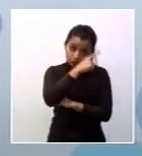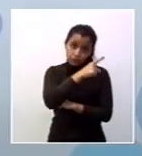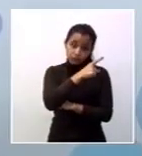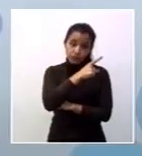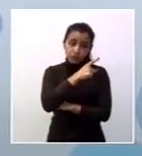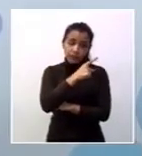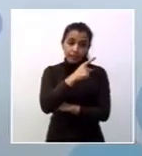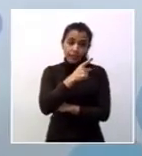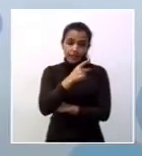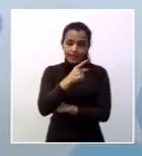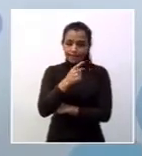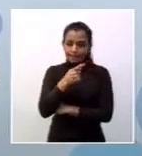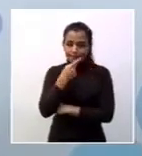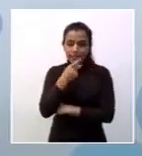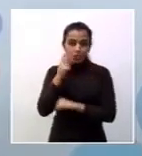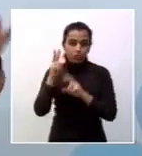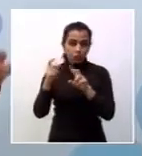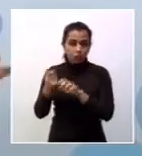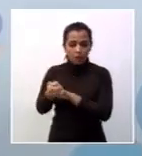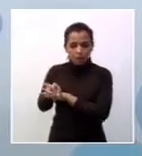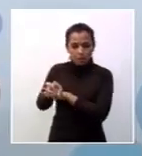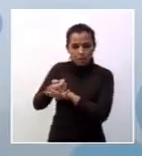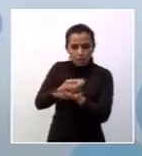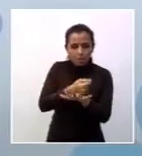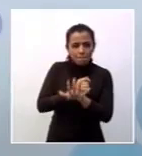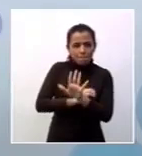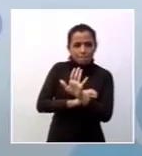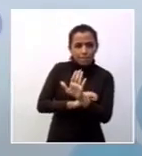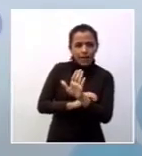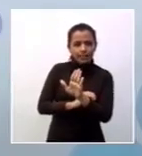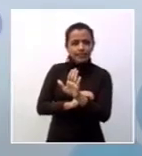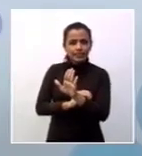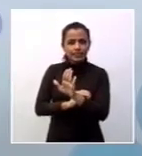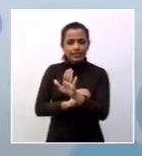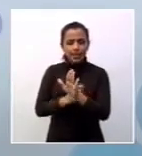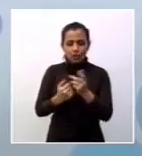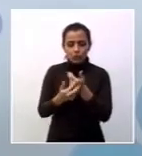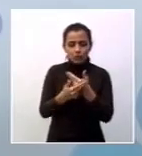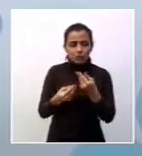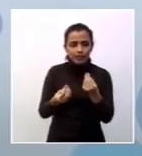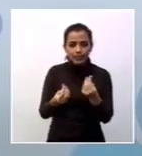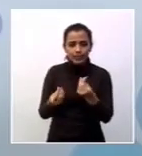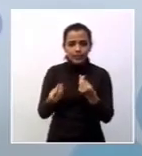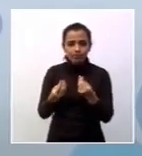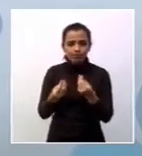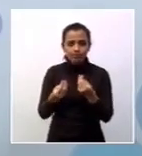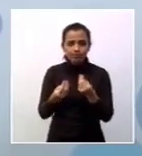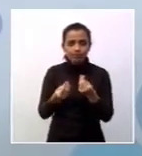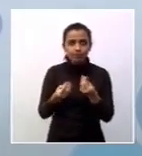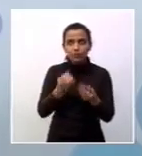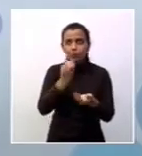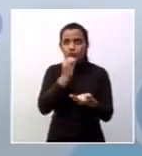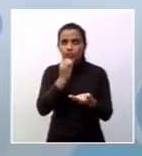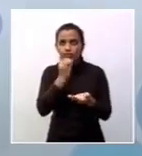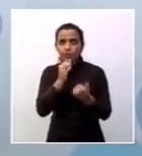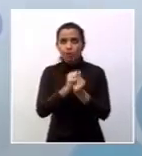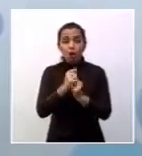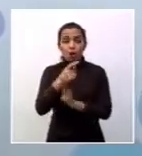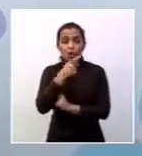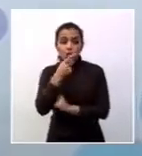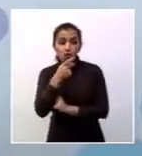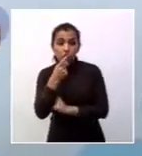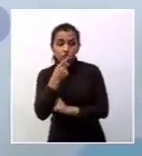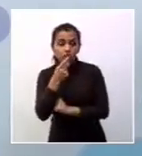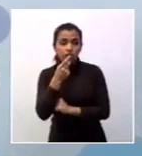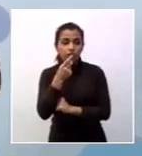fala sobre fake news que são disseminadas, assim, por canais confiáveis. Por exemplo, como eu falei do CID do Não Salvo, que